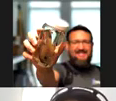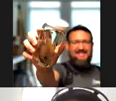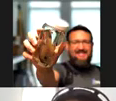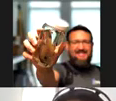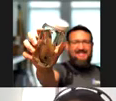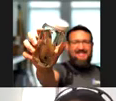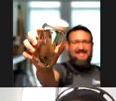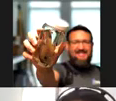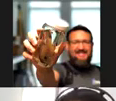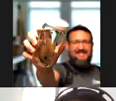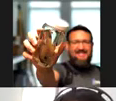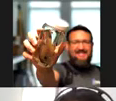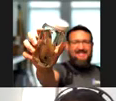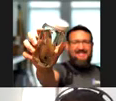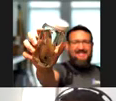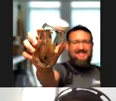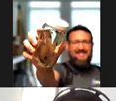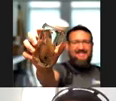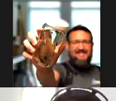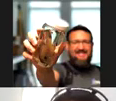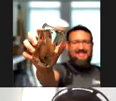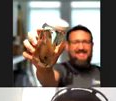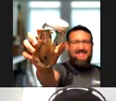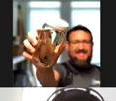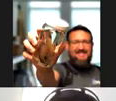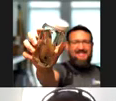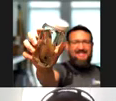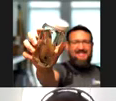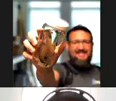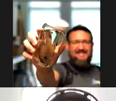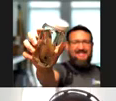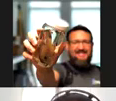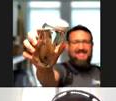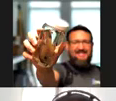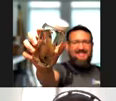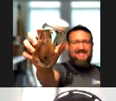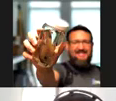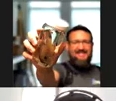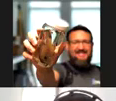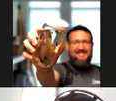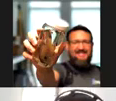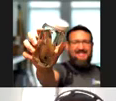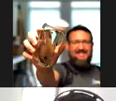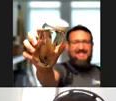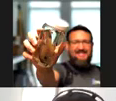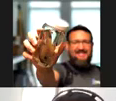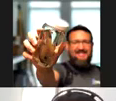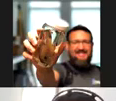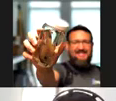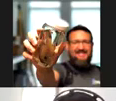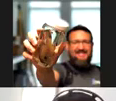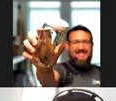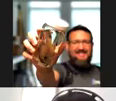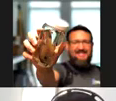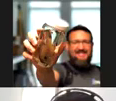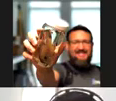é bem legal como que um modelo de indivíduo está sendo utilizado para tomada de decisão, né? Então, os indivíduos eles